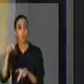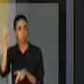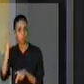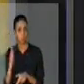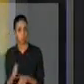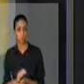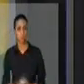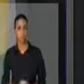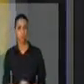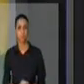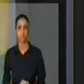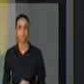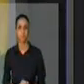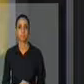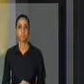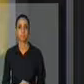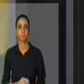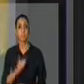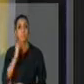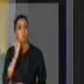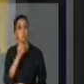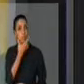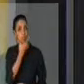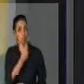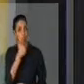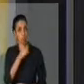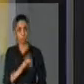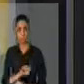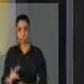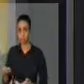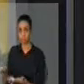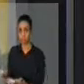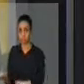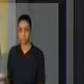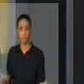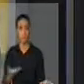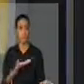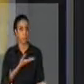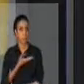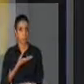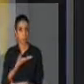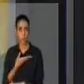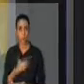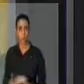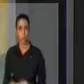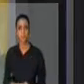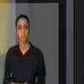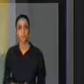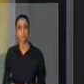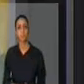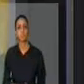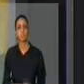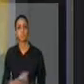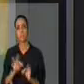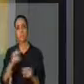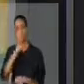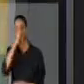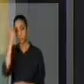Senhores deputados, senhoras deputadas, colegas que estão